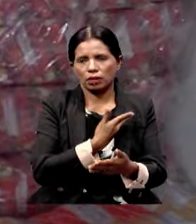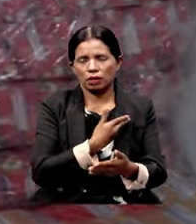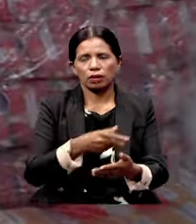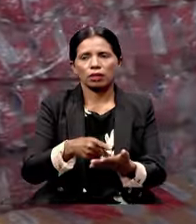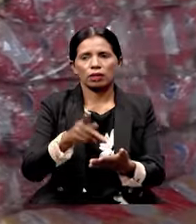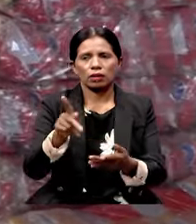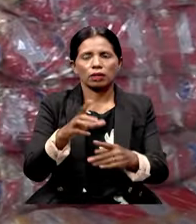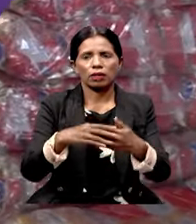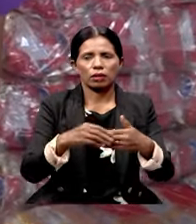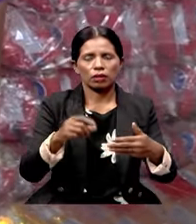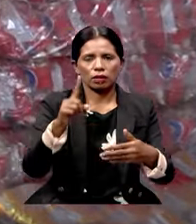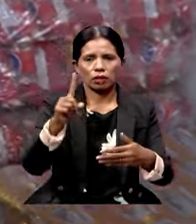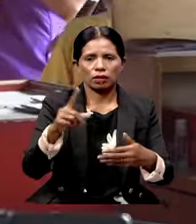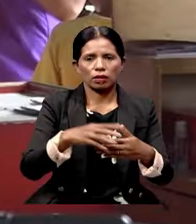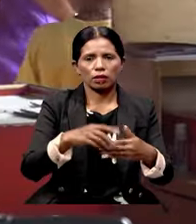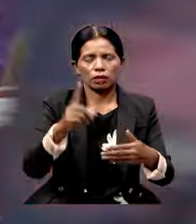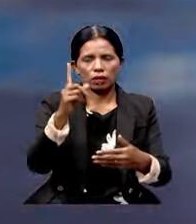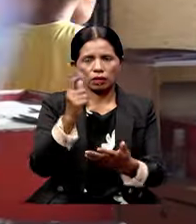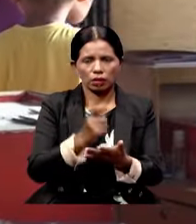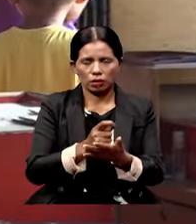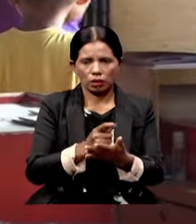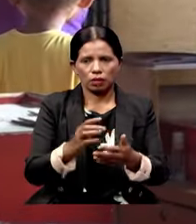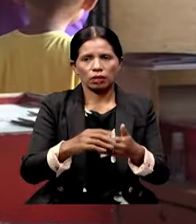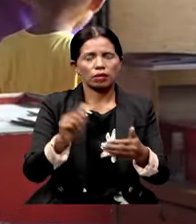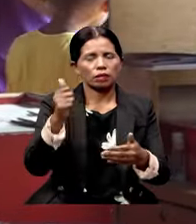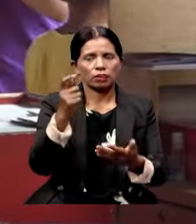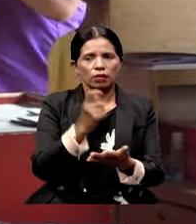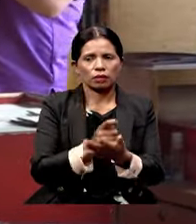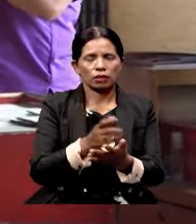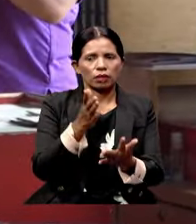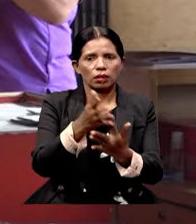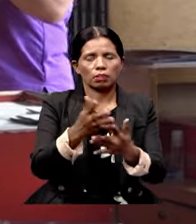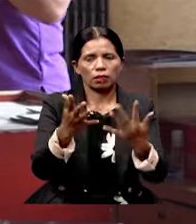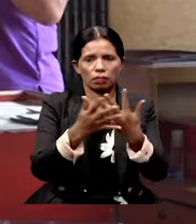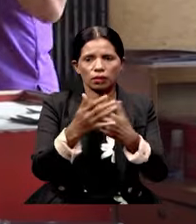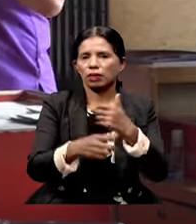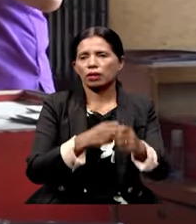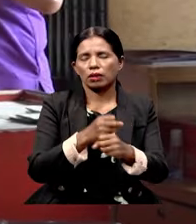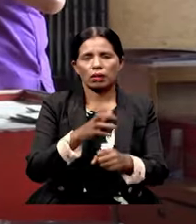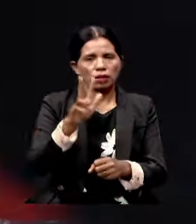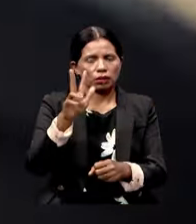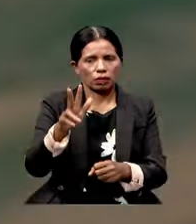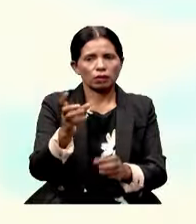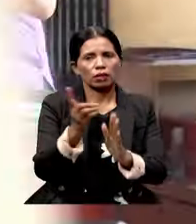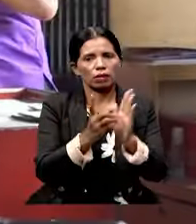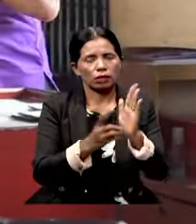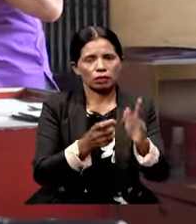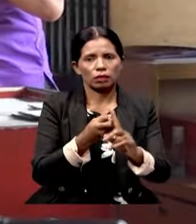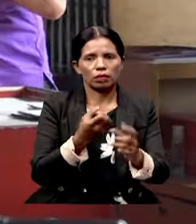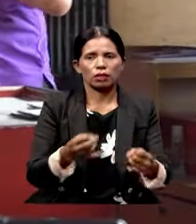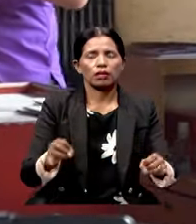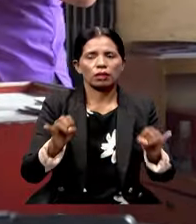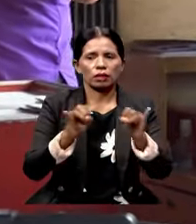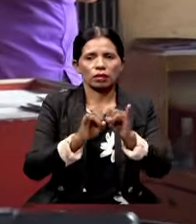mínimo justi dólar riungira, do dólar riung sanulo, não se retam pena tinantolo. Tur dados hus Instituto Estatística